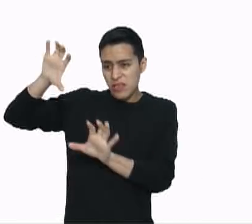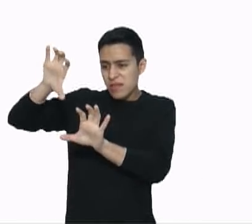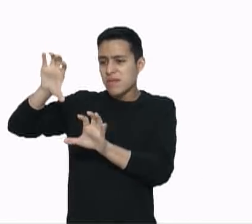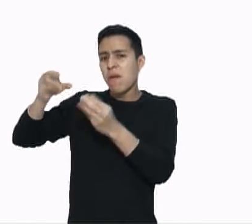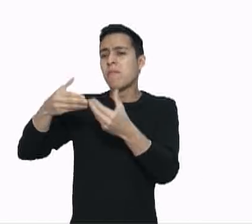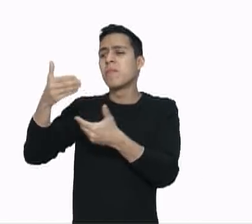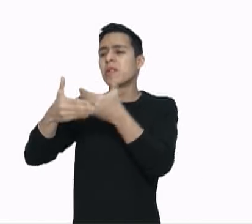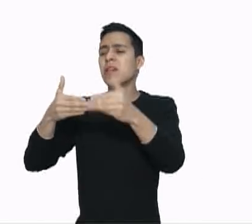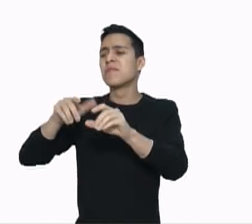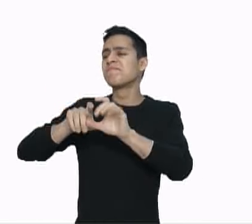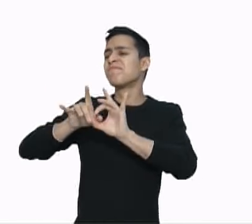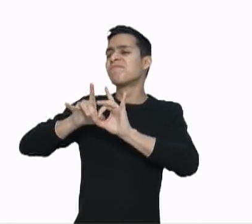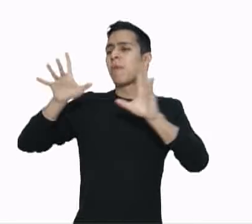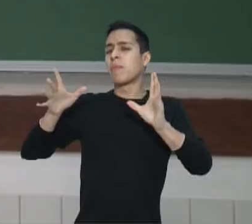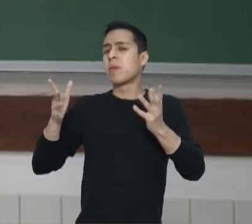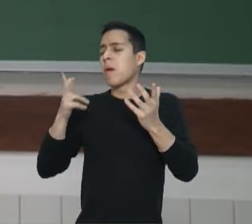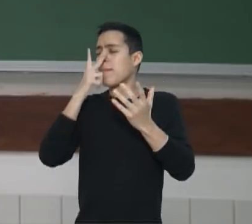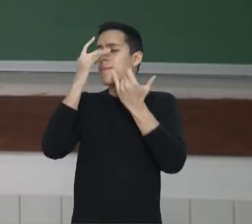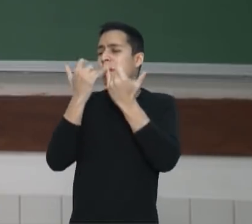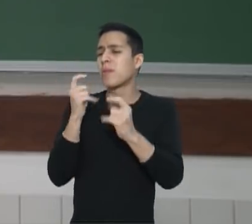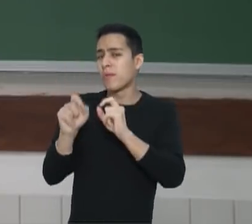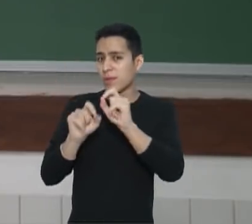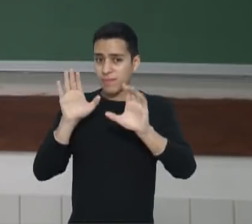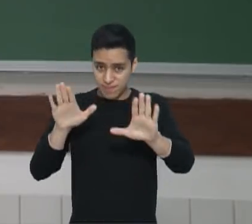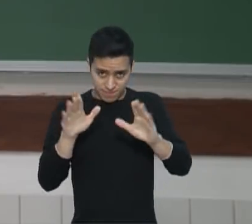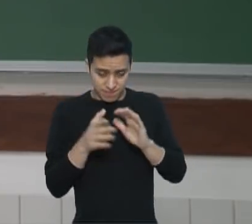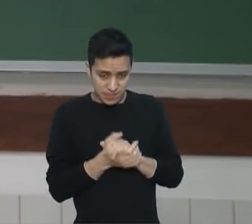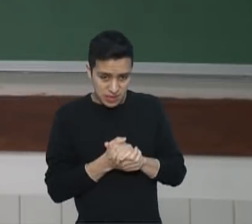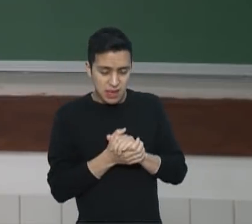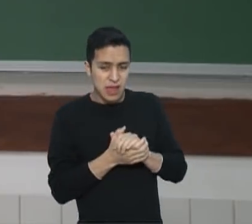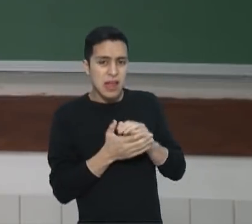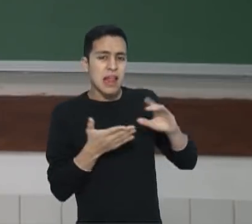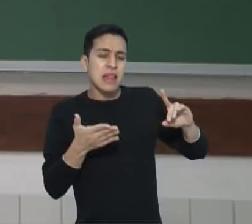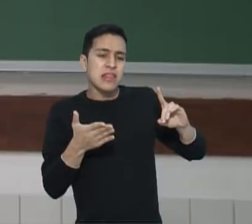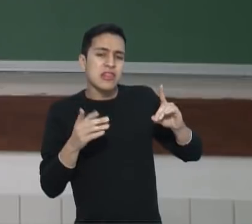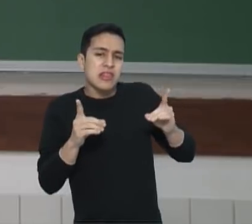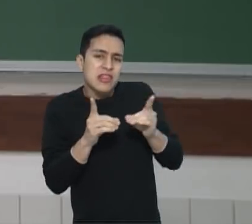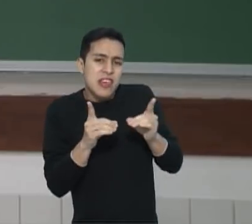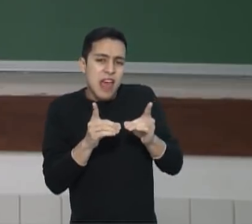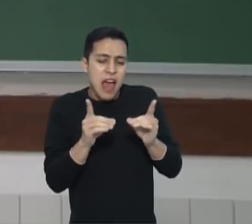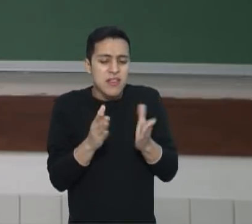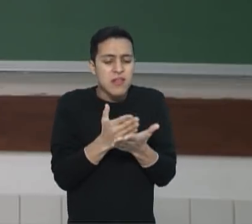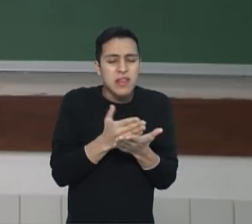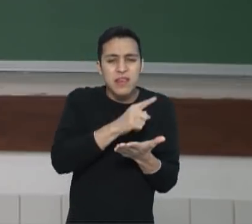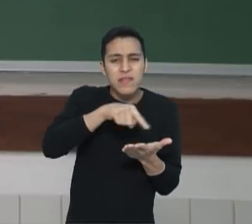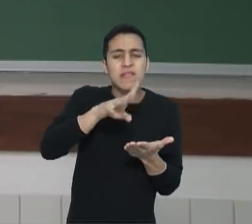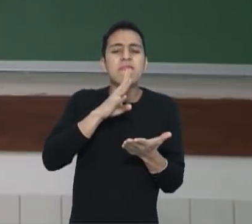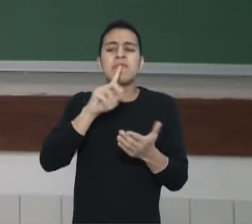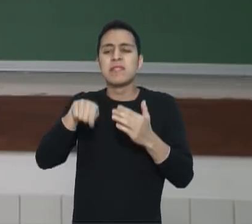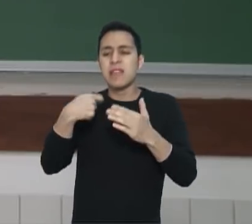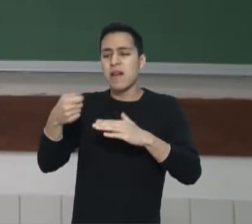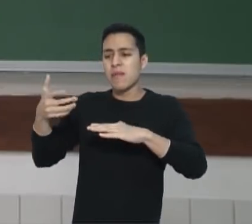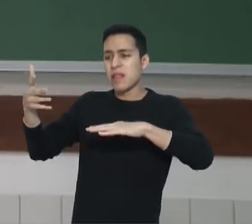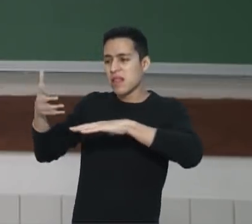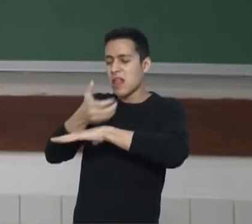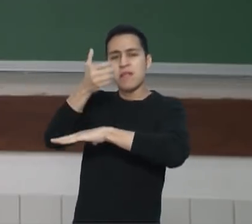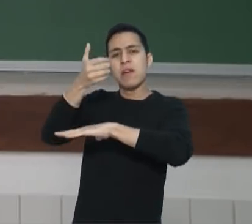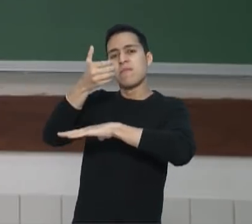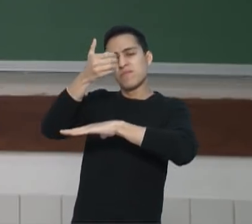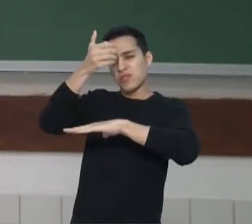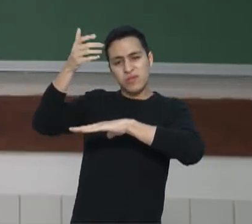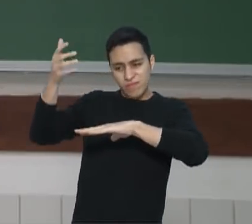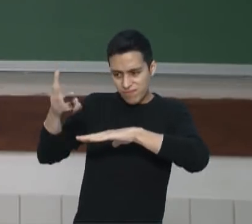desses processos de independência, que às vezes aparecem no teu livro didático como descolonização, é um nome não muito